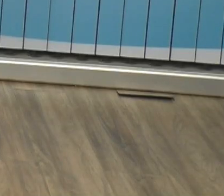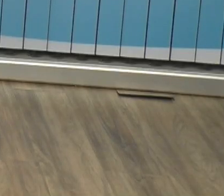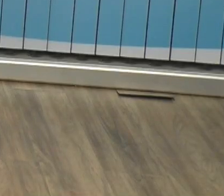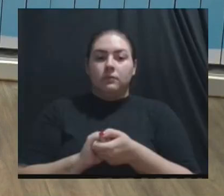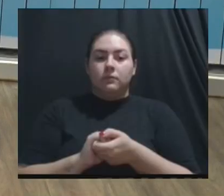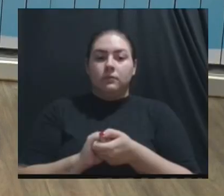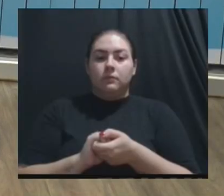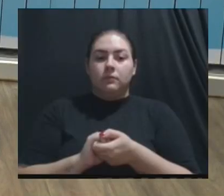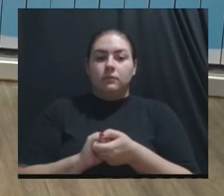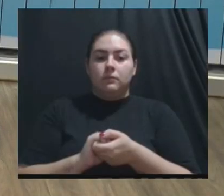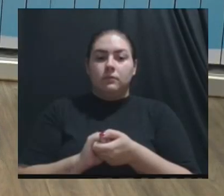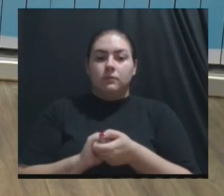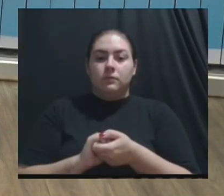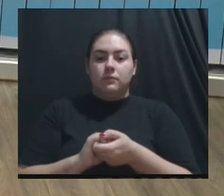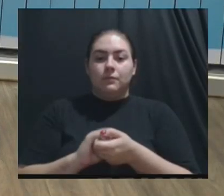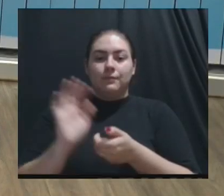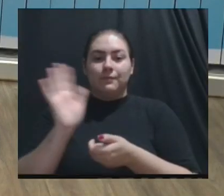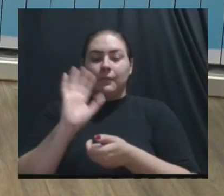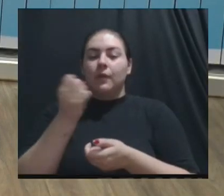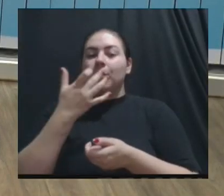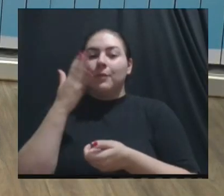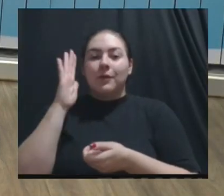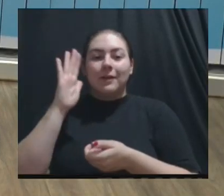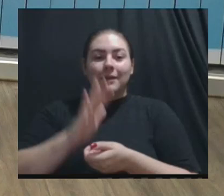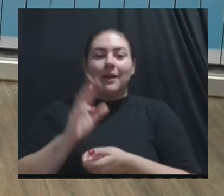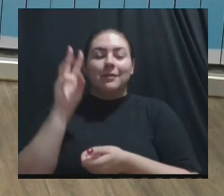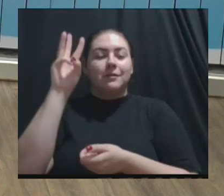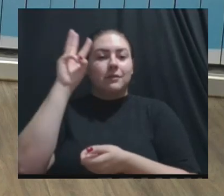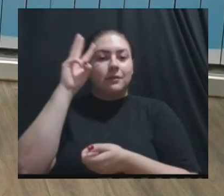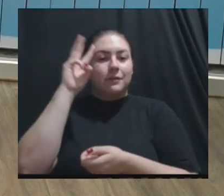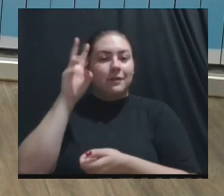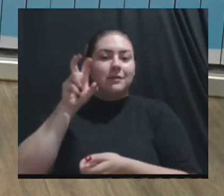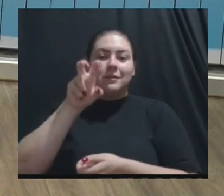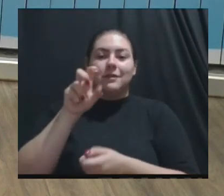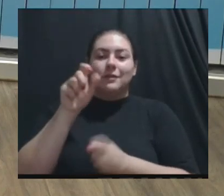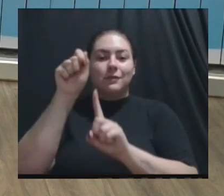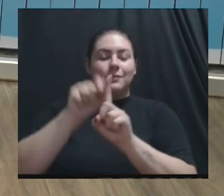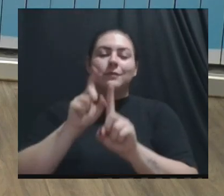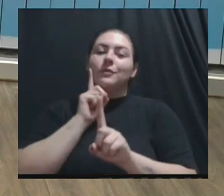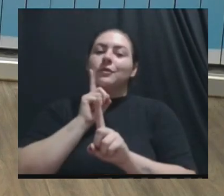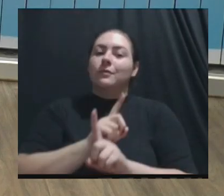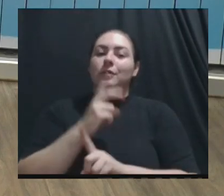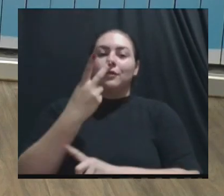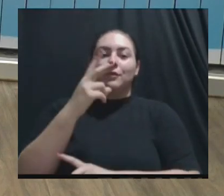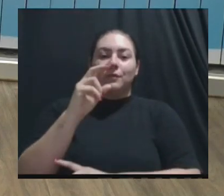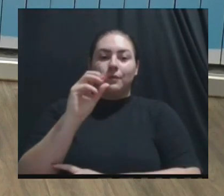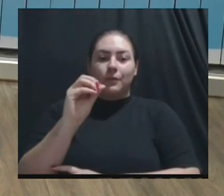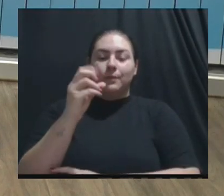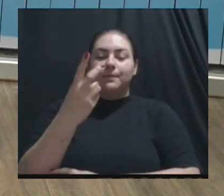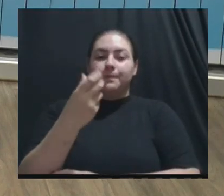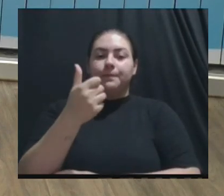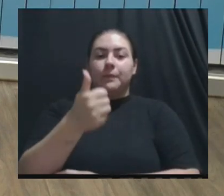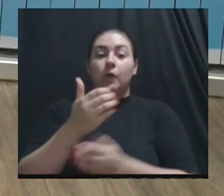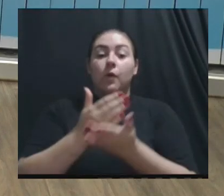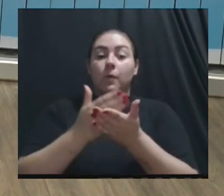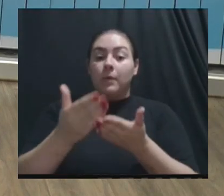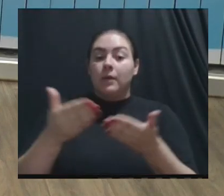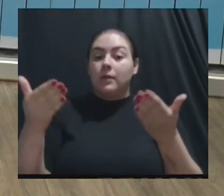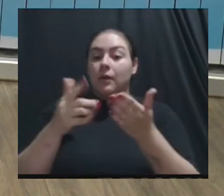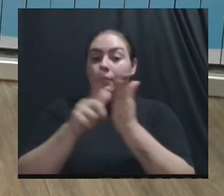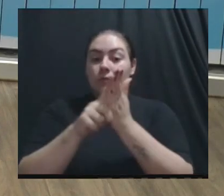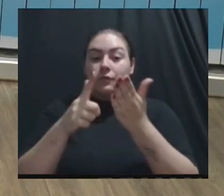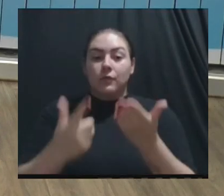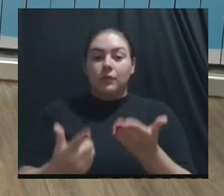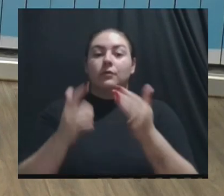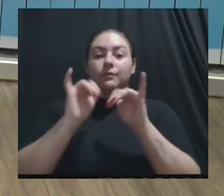Olá, boa tarde. Terça-feira, 5 de maio de 2026. Começa agora o Jornal Câmara Notícia, ao vivo,